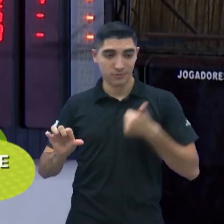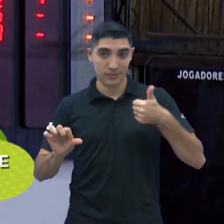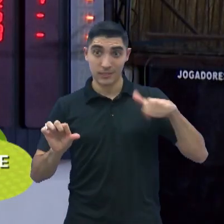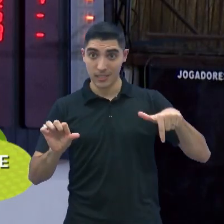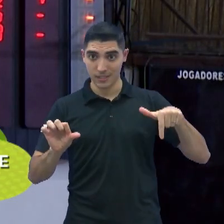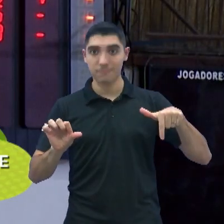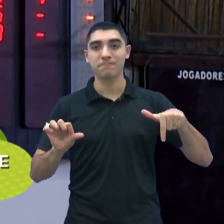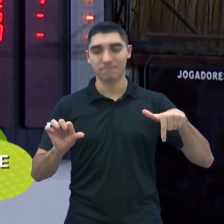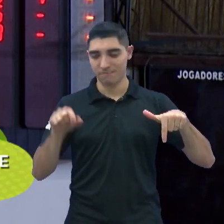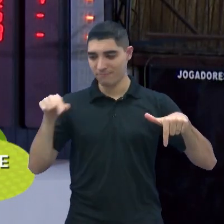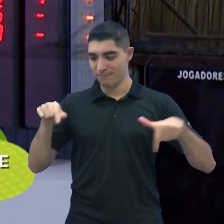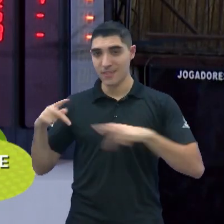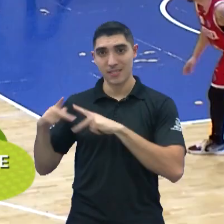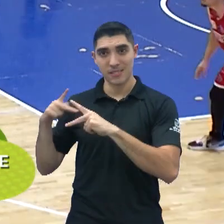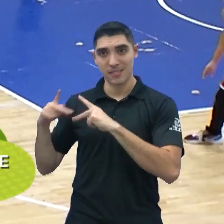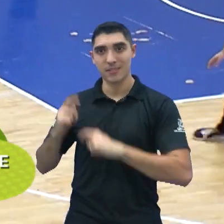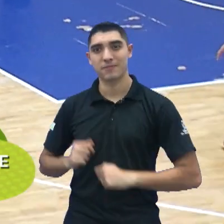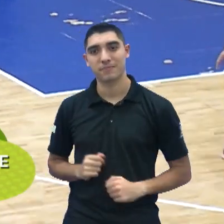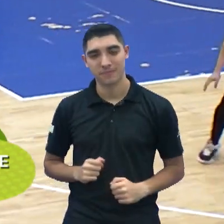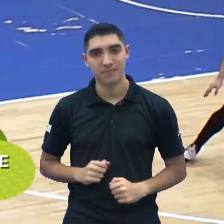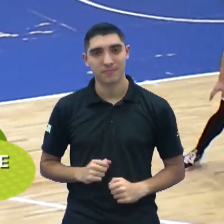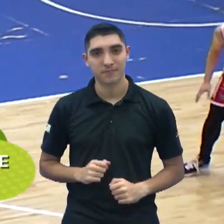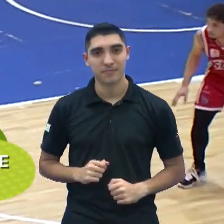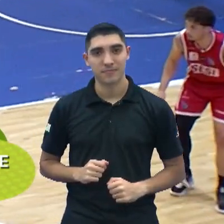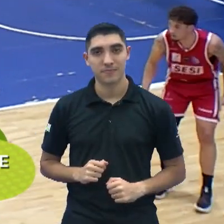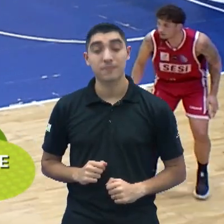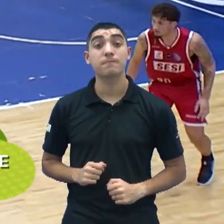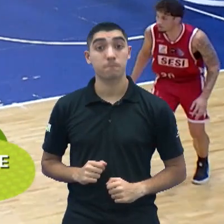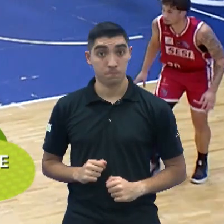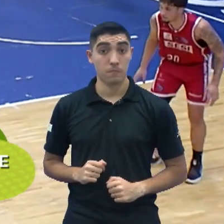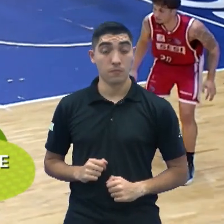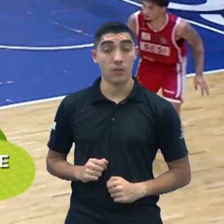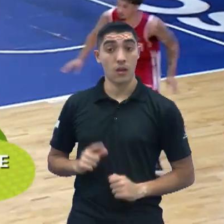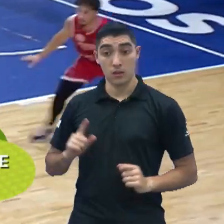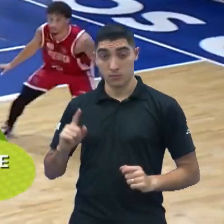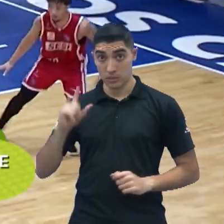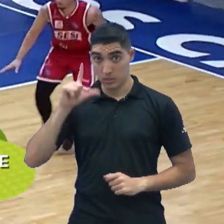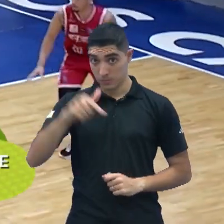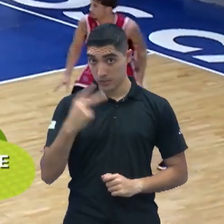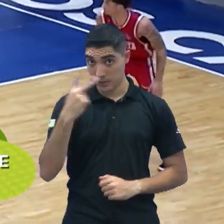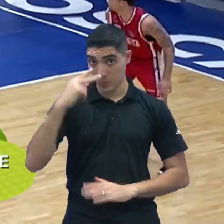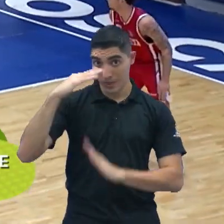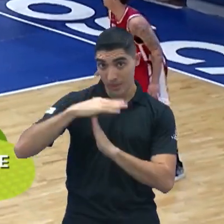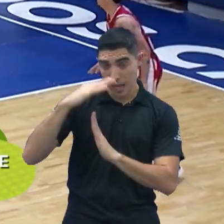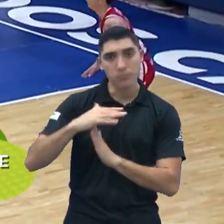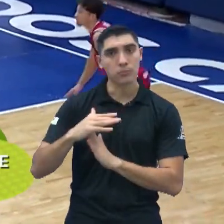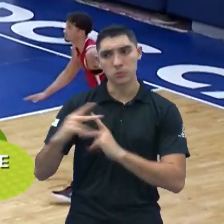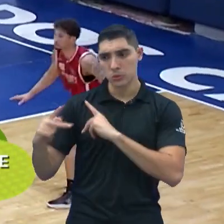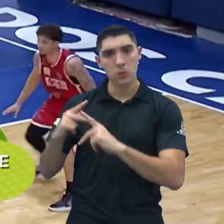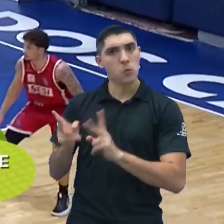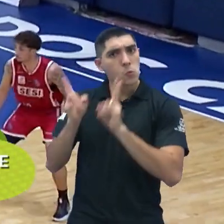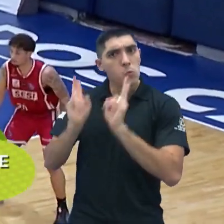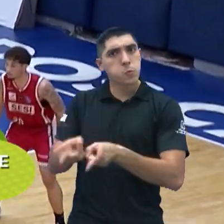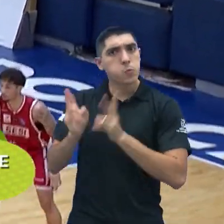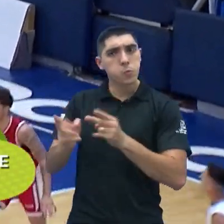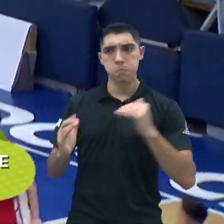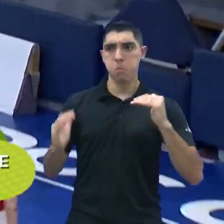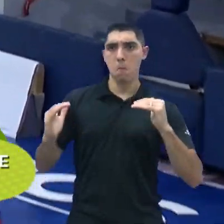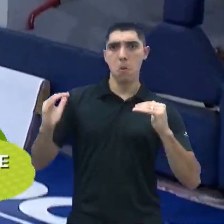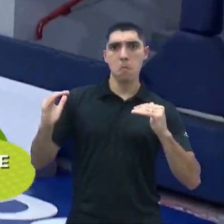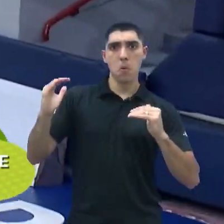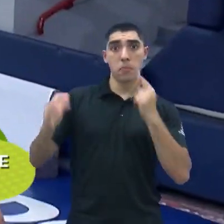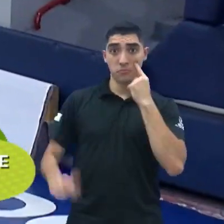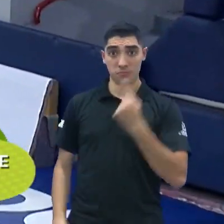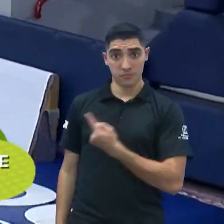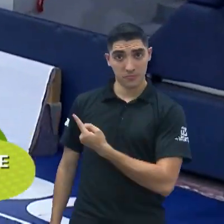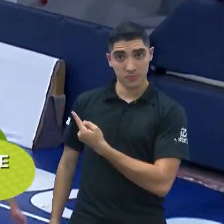19-17 para os donos da casa. O segundo período começou com São José se impondo e ditando o